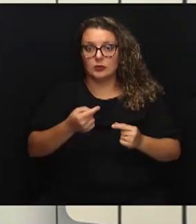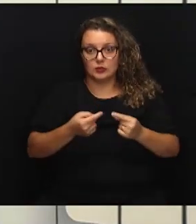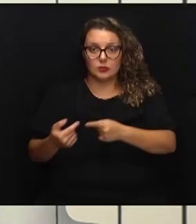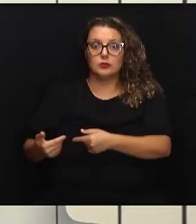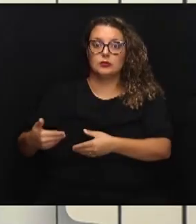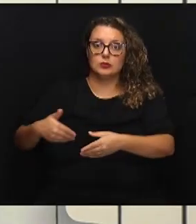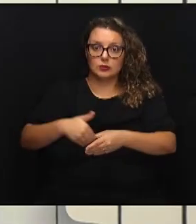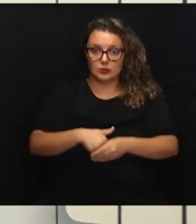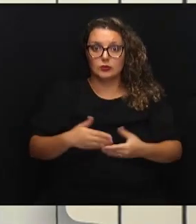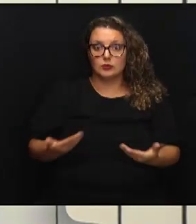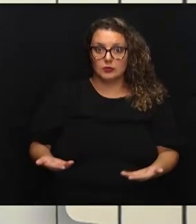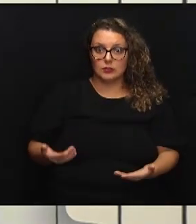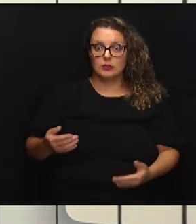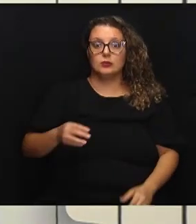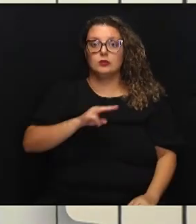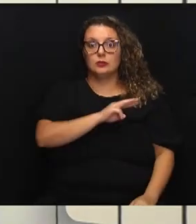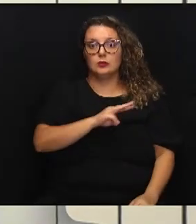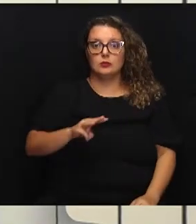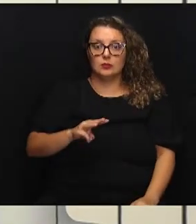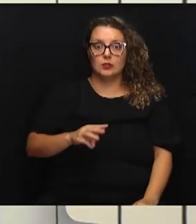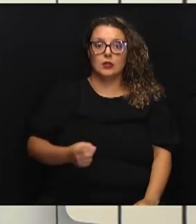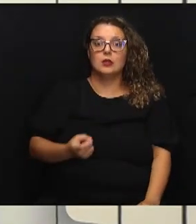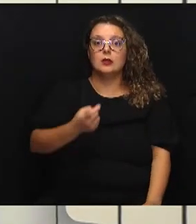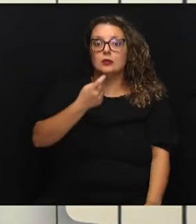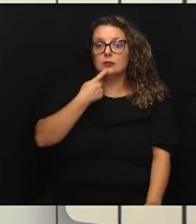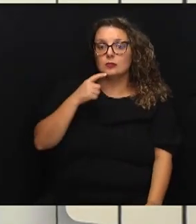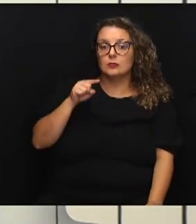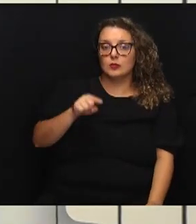Legislativo, é só acessar o site da Câmara,